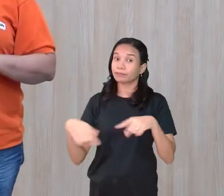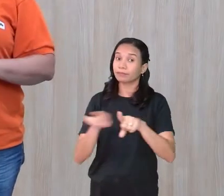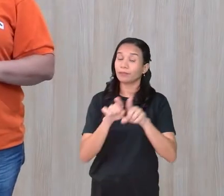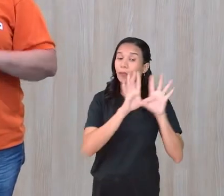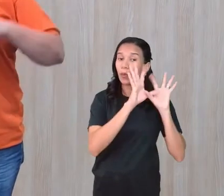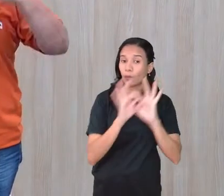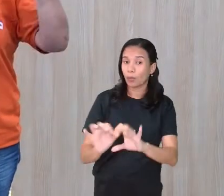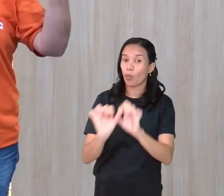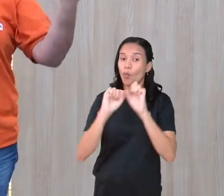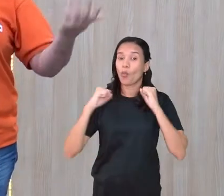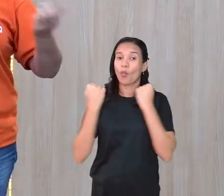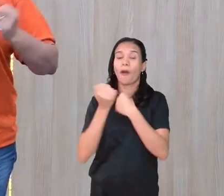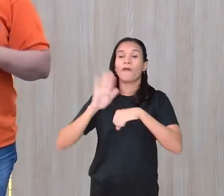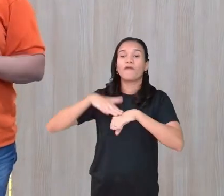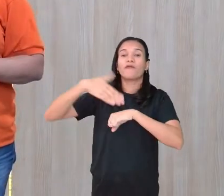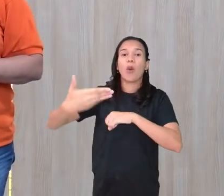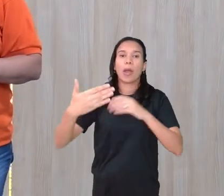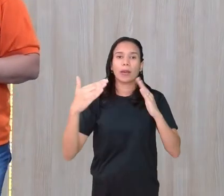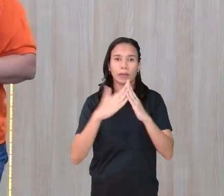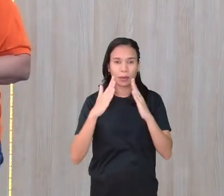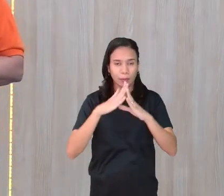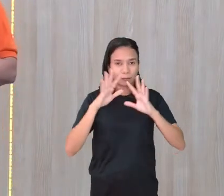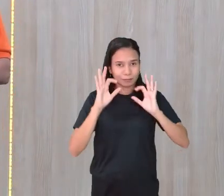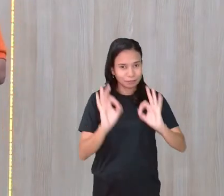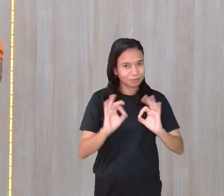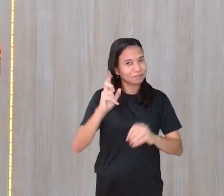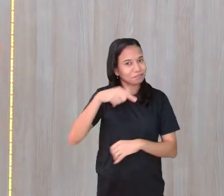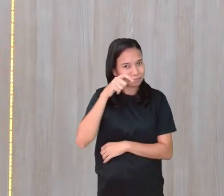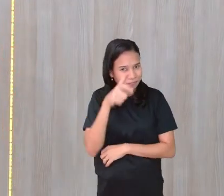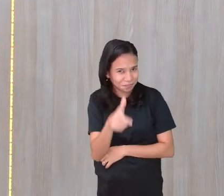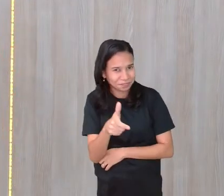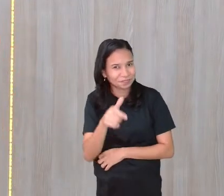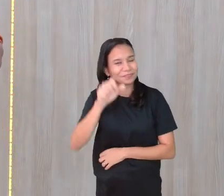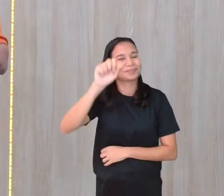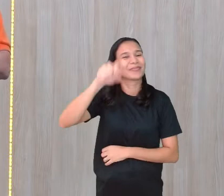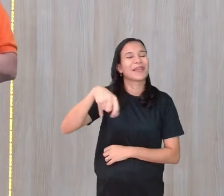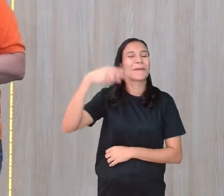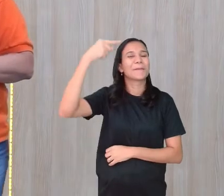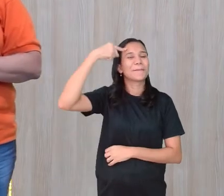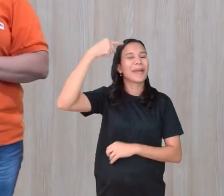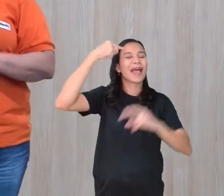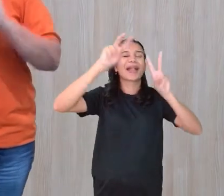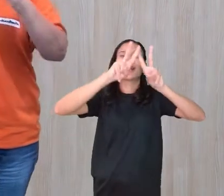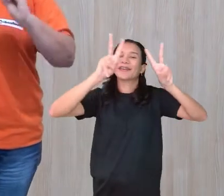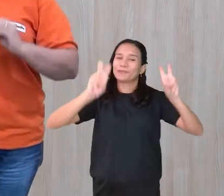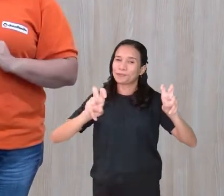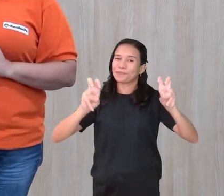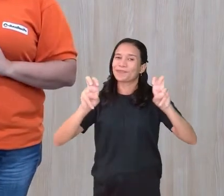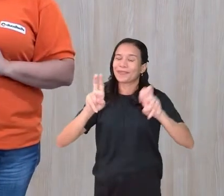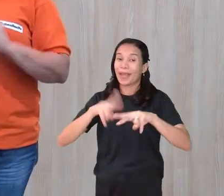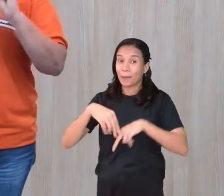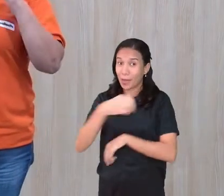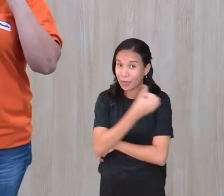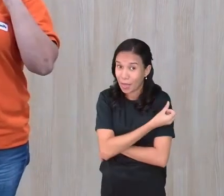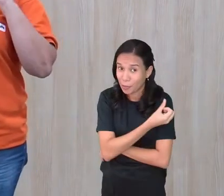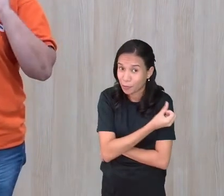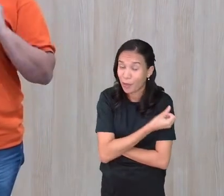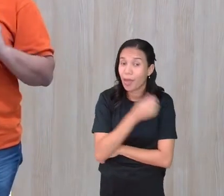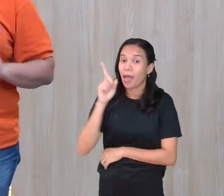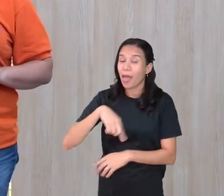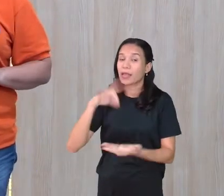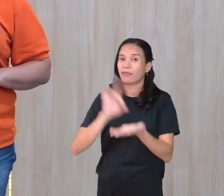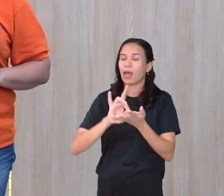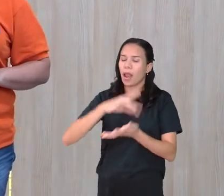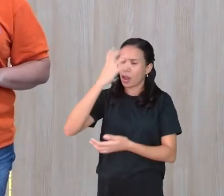contexto social fora da nossa casa. Não é interessante isso, pessoal? Então vamos pensar sobre isso. Sexto ano, porque isso é